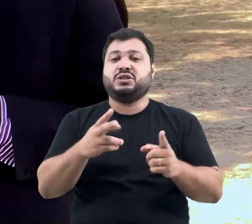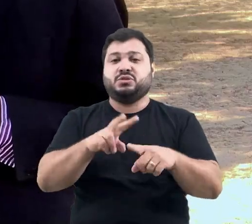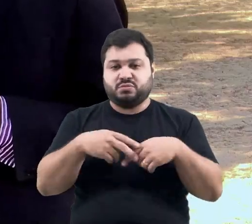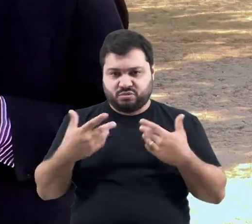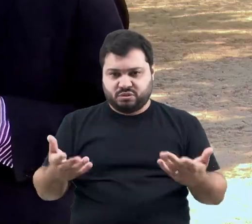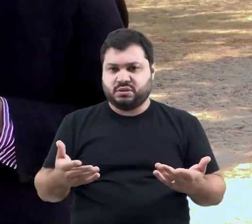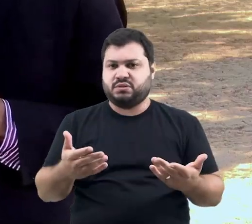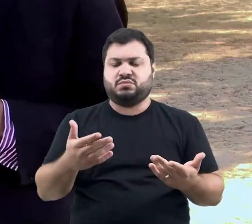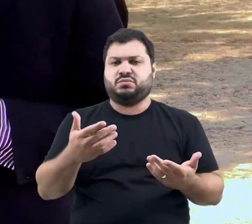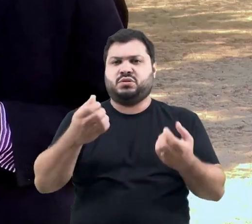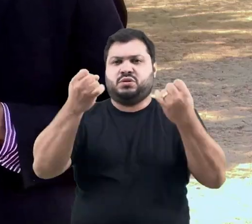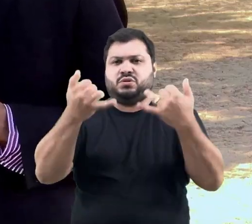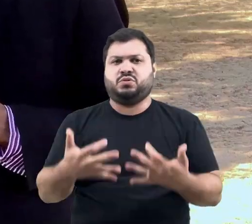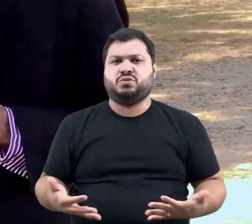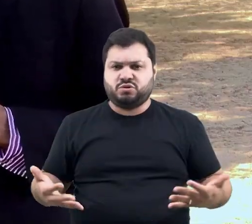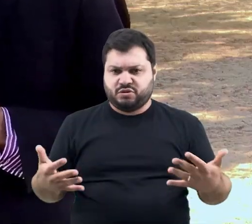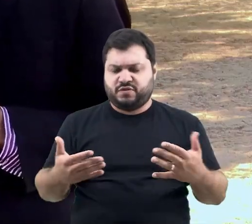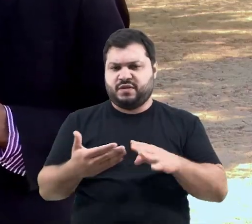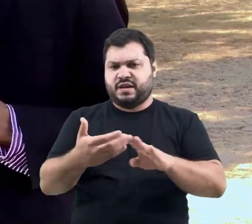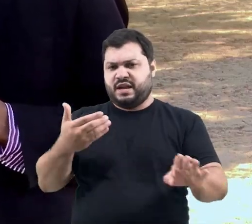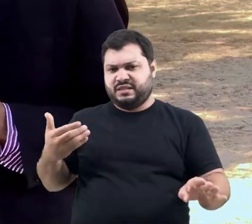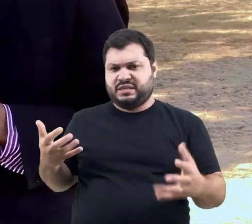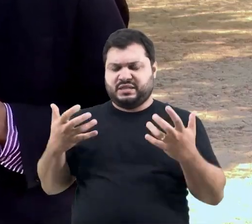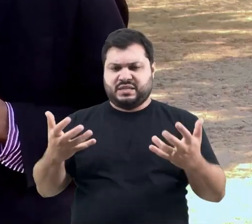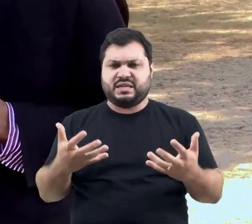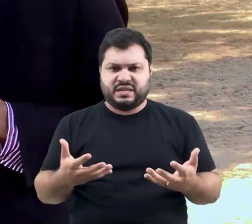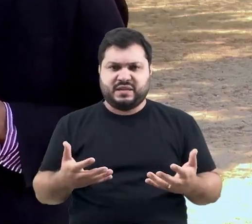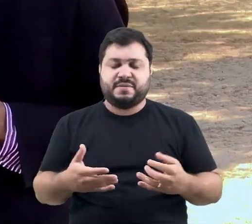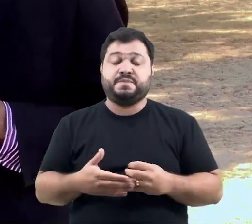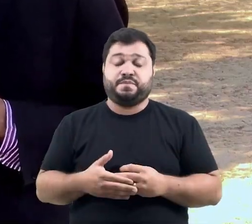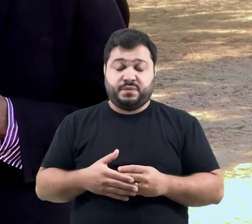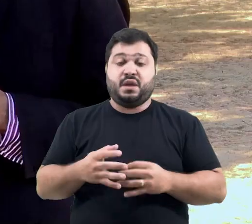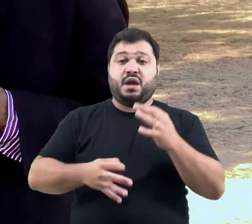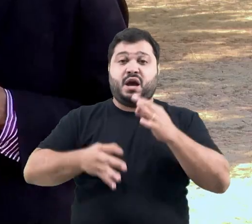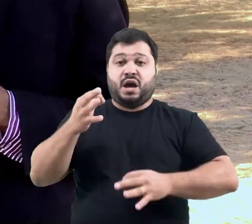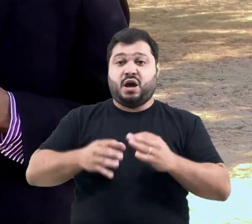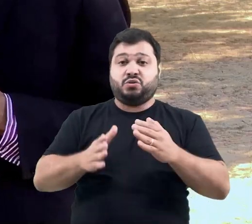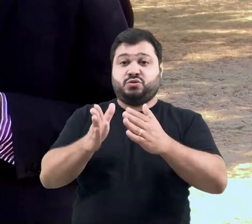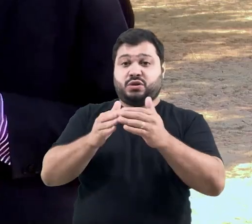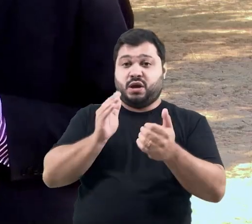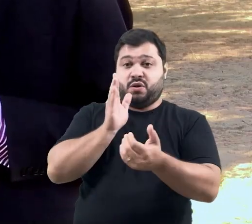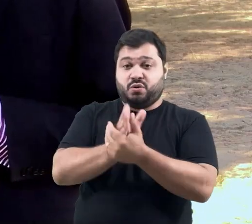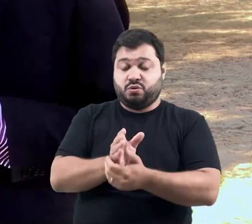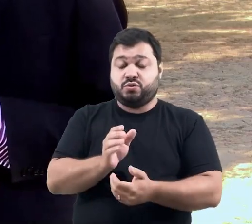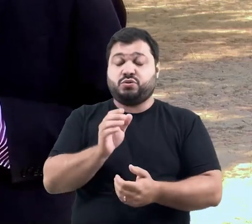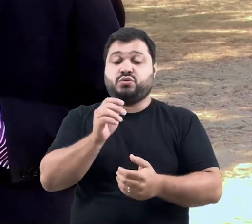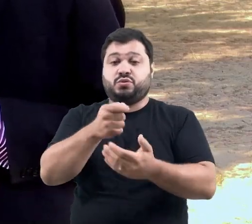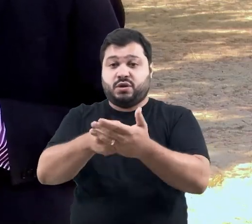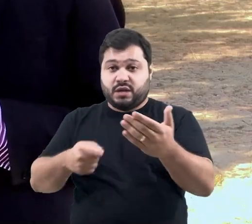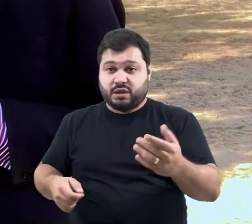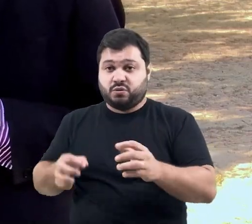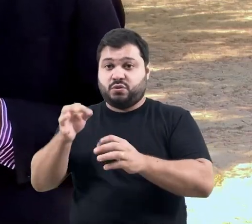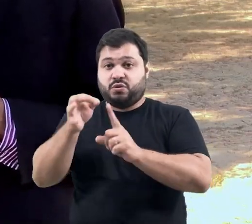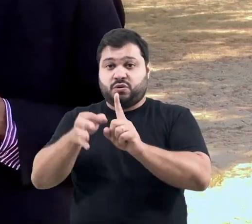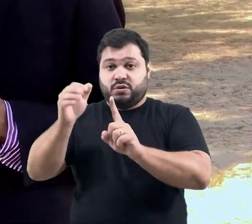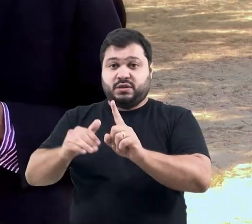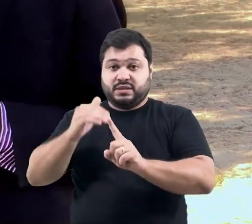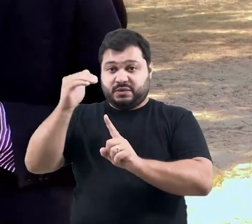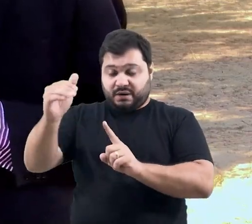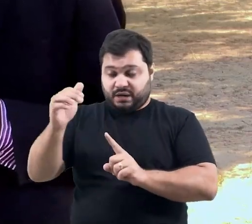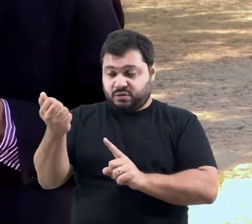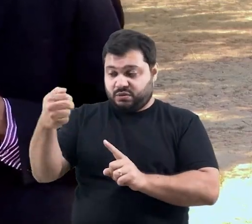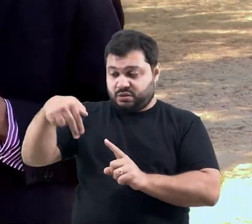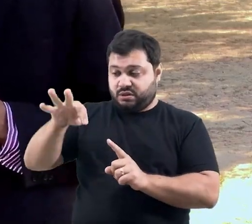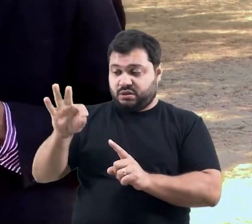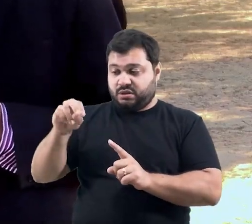mãe gestante, portanto, não se justificava a licença desejada. Ao julgar o recurso, o relator do caso, desembargador